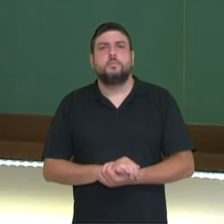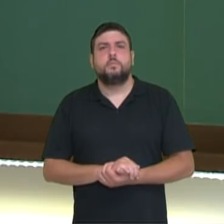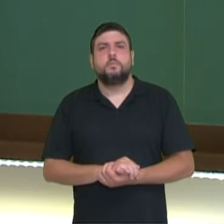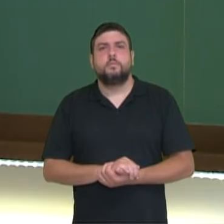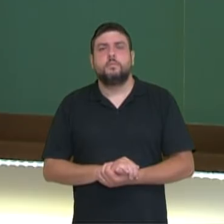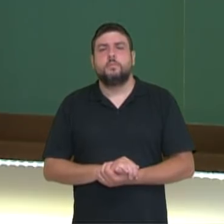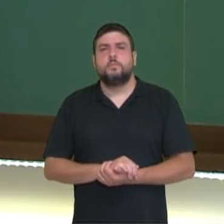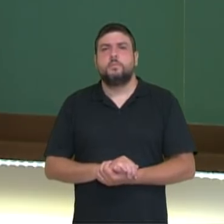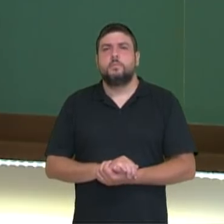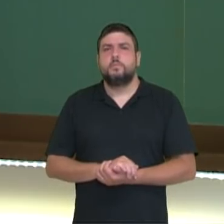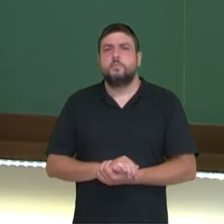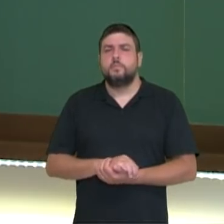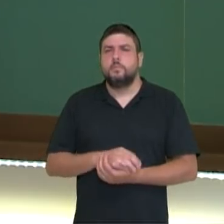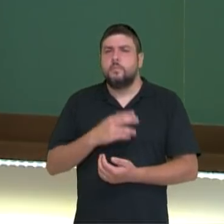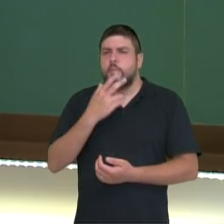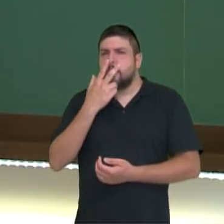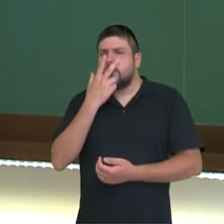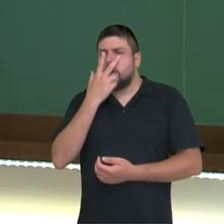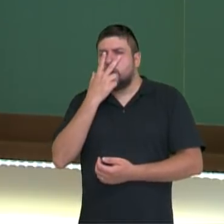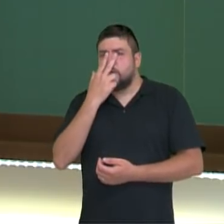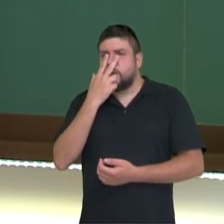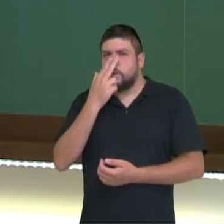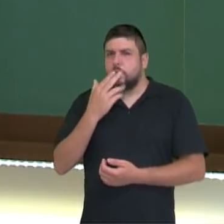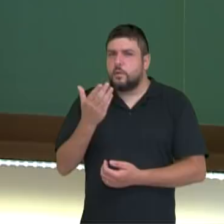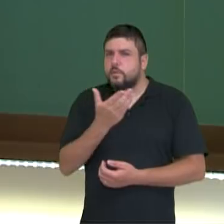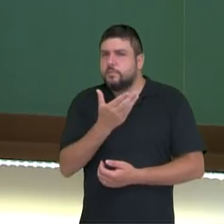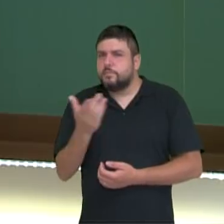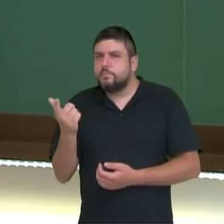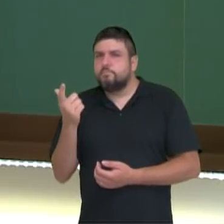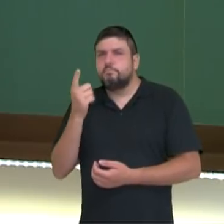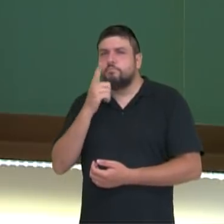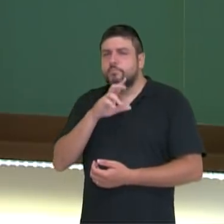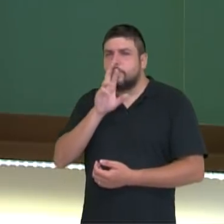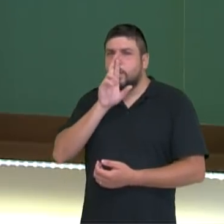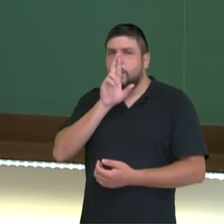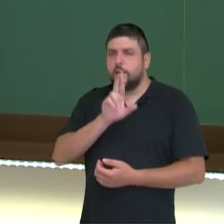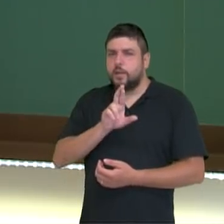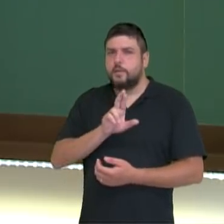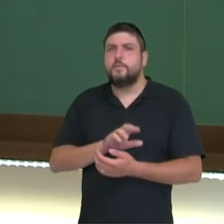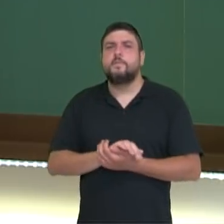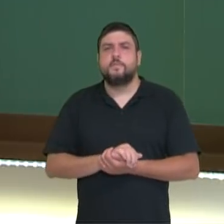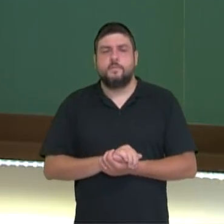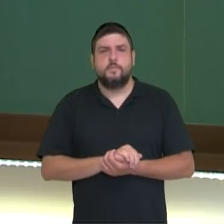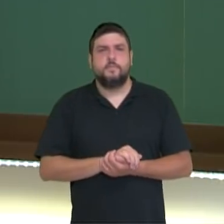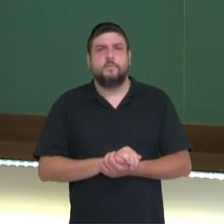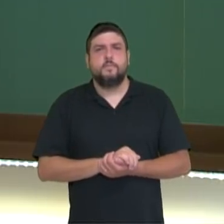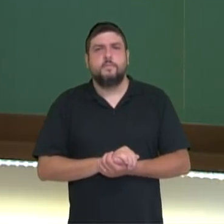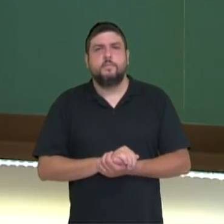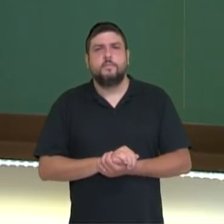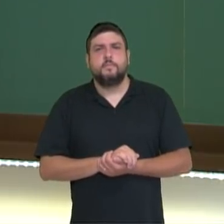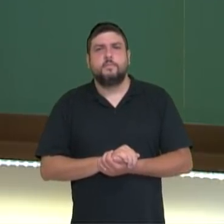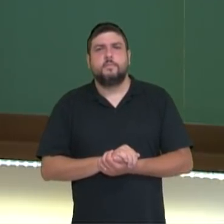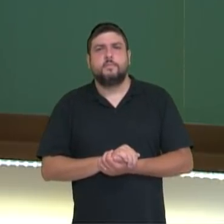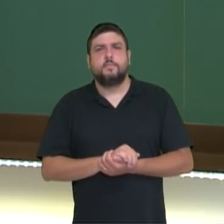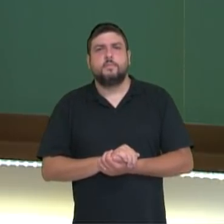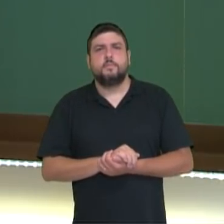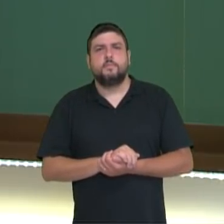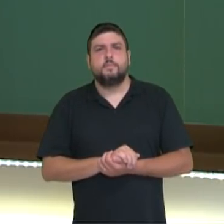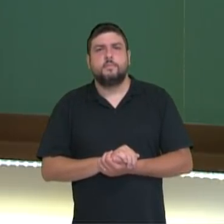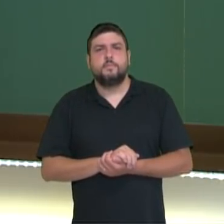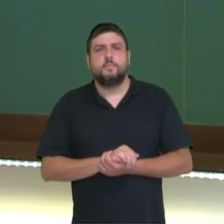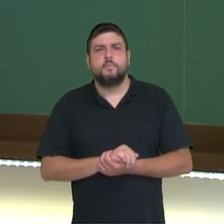Será que você conseguiu acertar essa questão? Vamos lá? O que determina